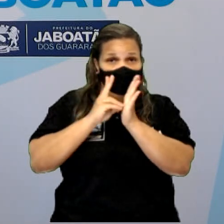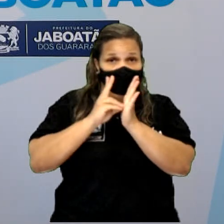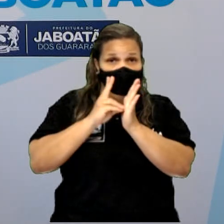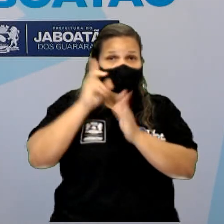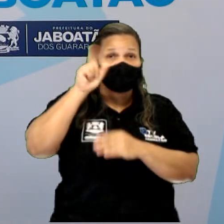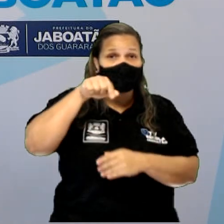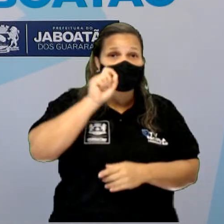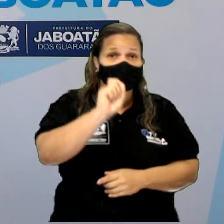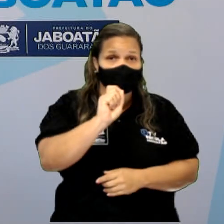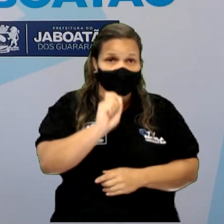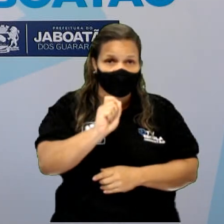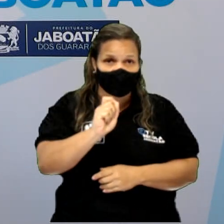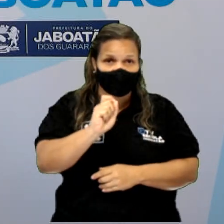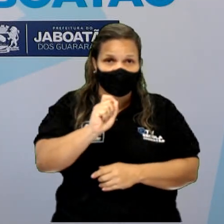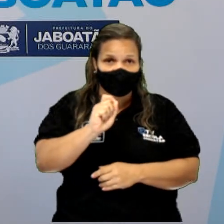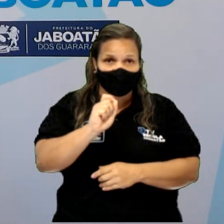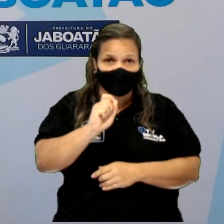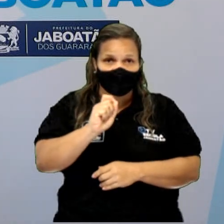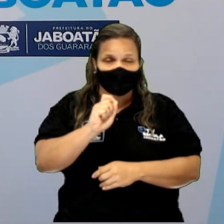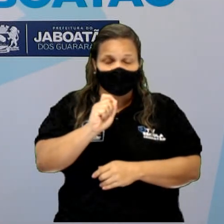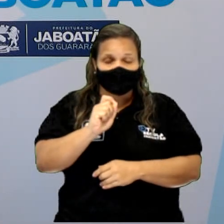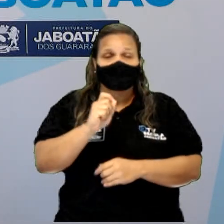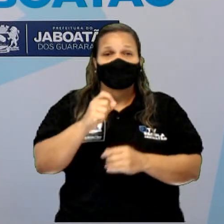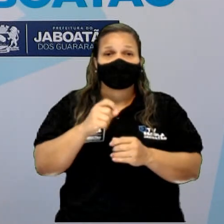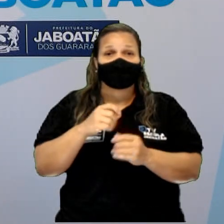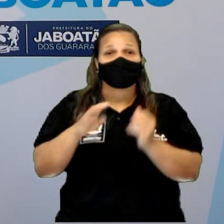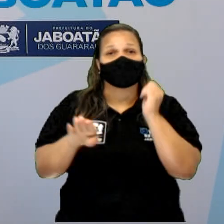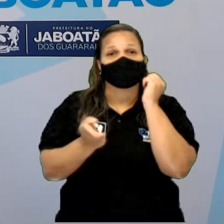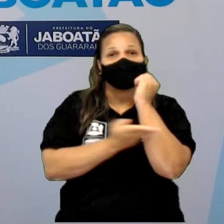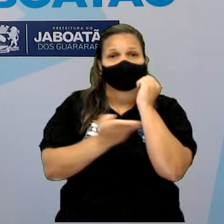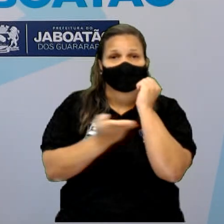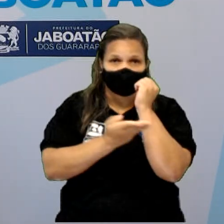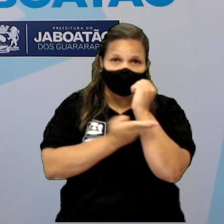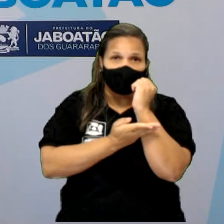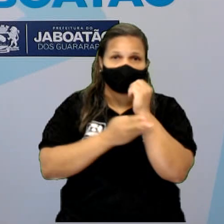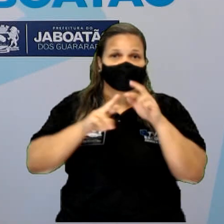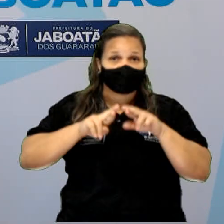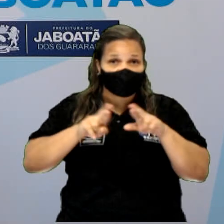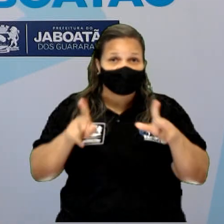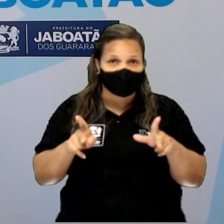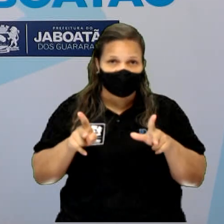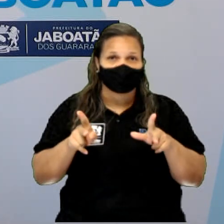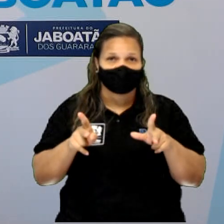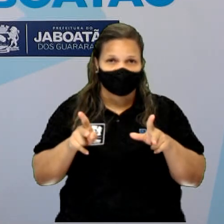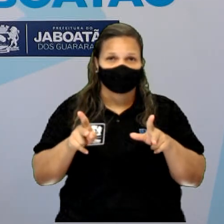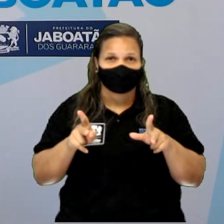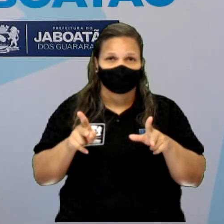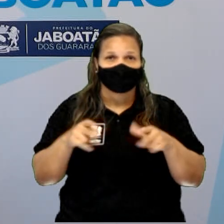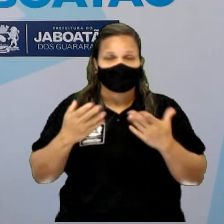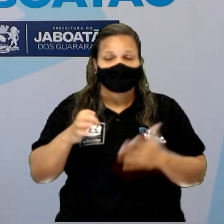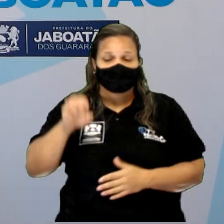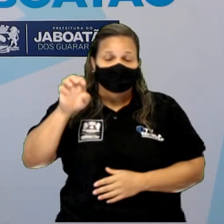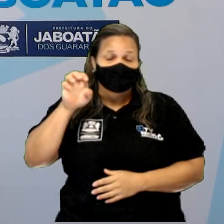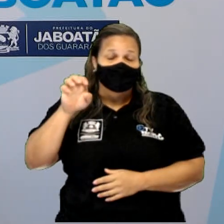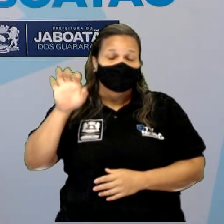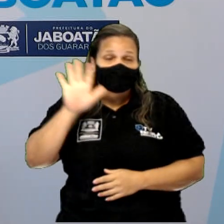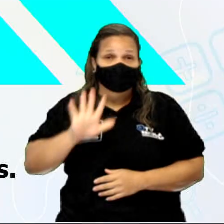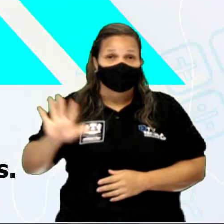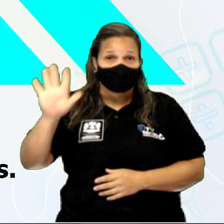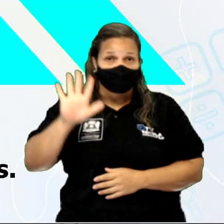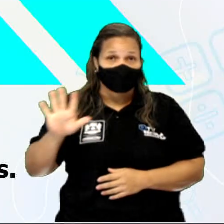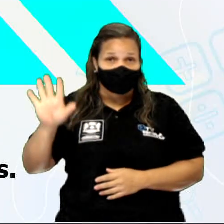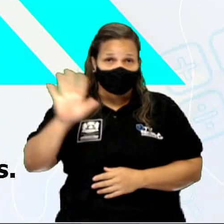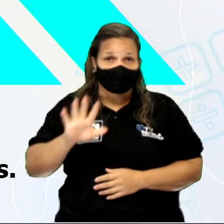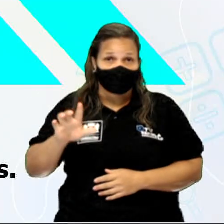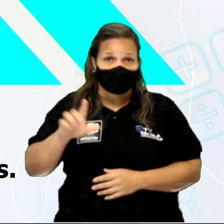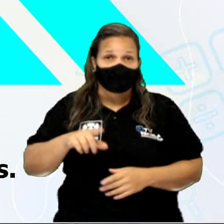batalha eventualmente se quebravam e tinham que ser repostas, enquanto que a dos espanhóis a durabilidade era muito maior. Vamos ver o seguinte?